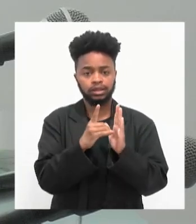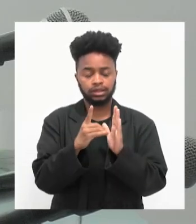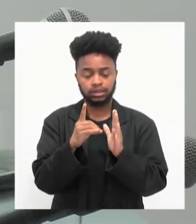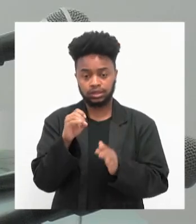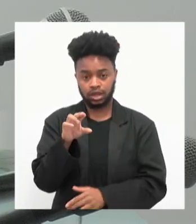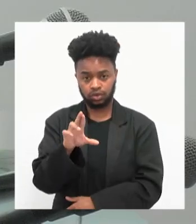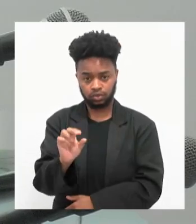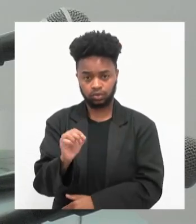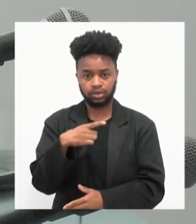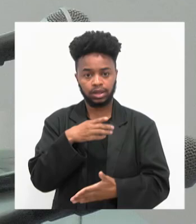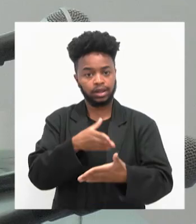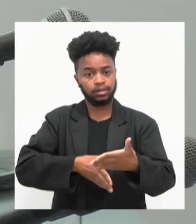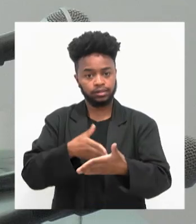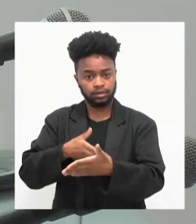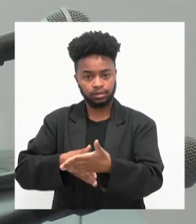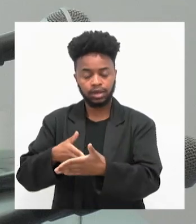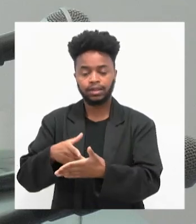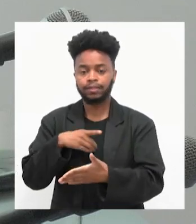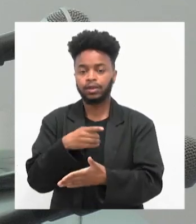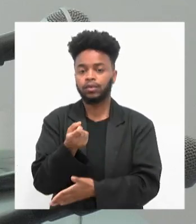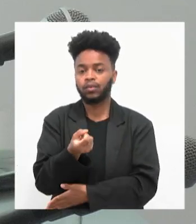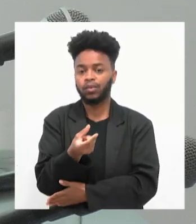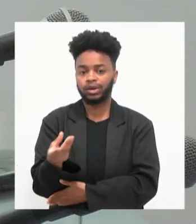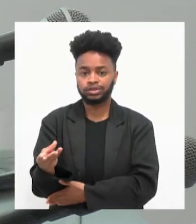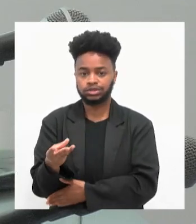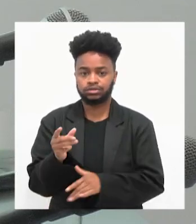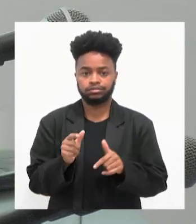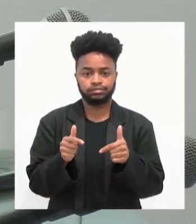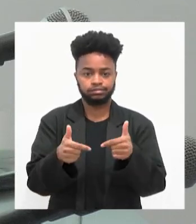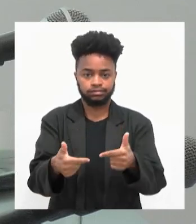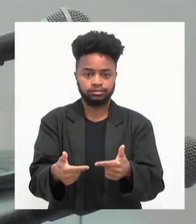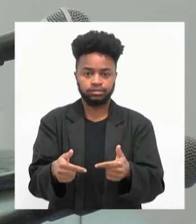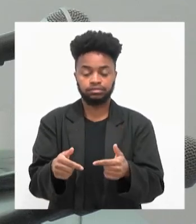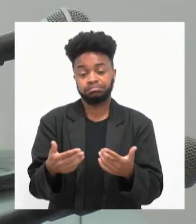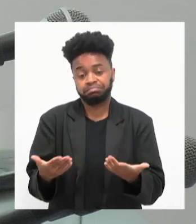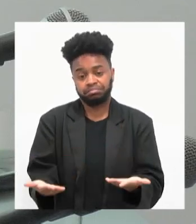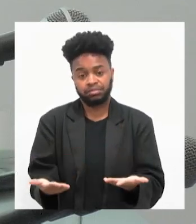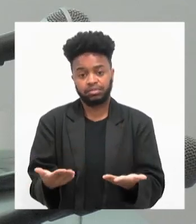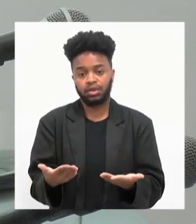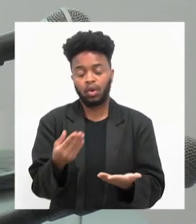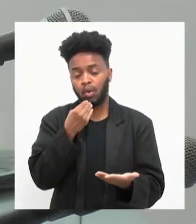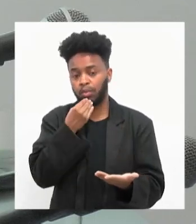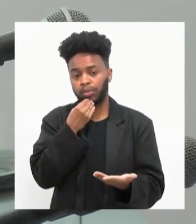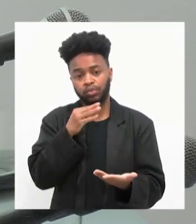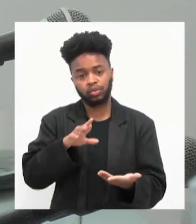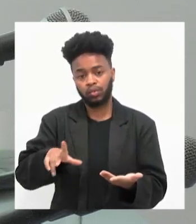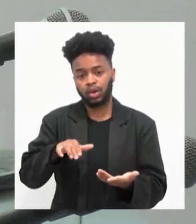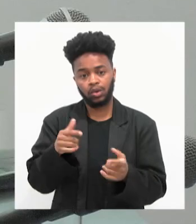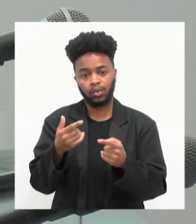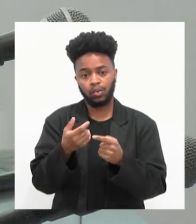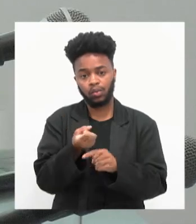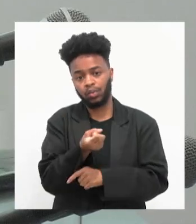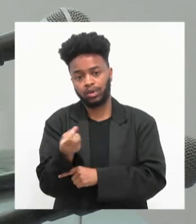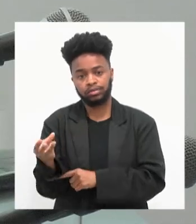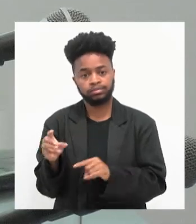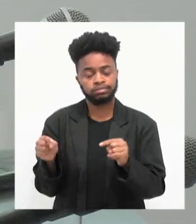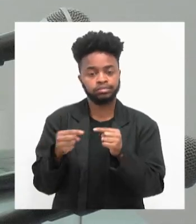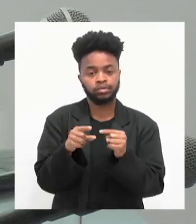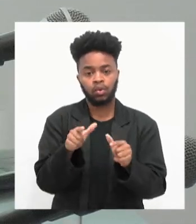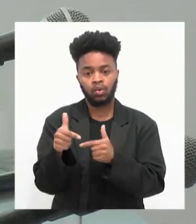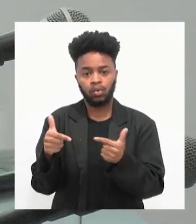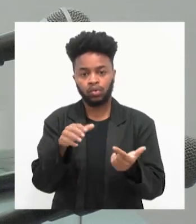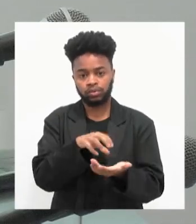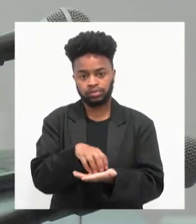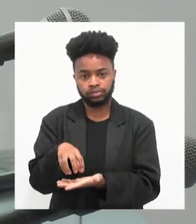tem uma limitação, tem um quantitativo operacional. E definitivamente não é o quantitativo dos demais órgãos. Eu defendo e vou